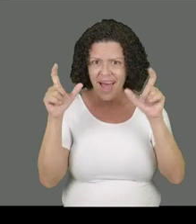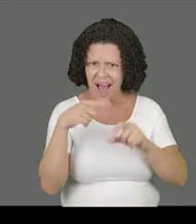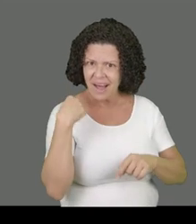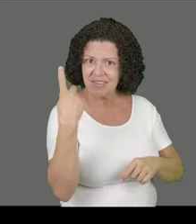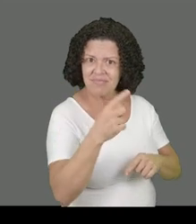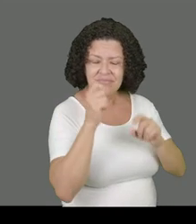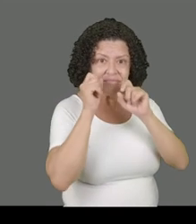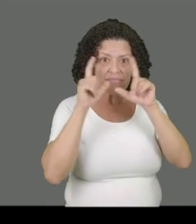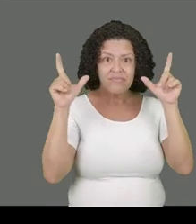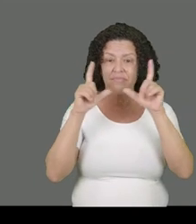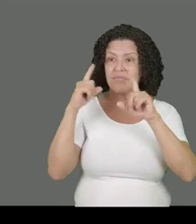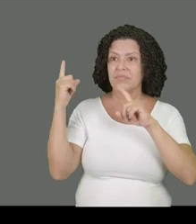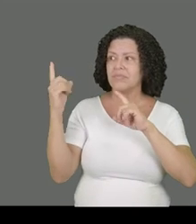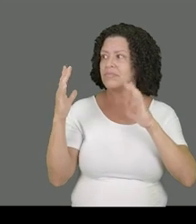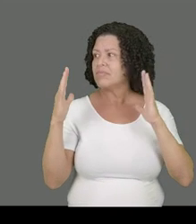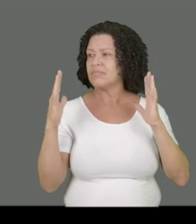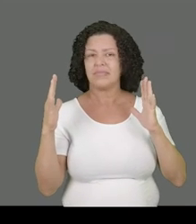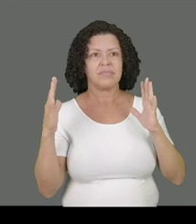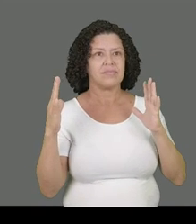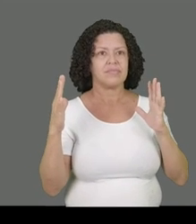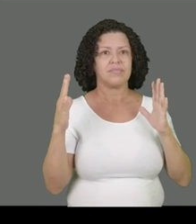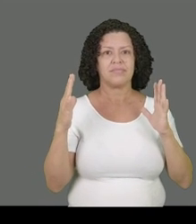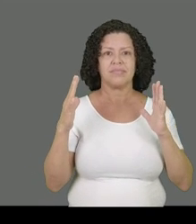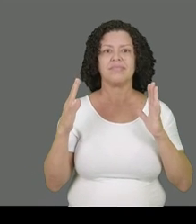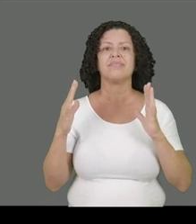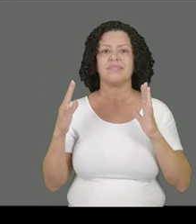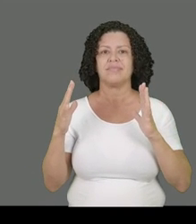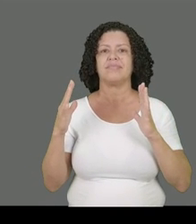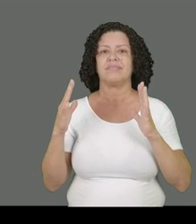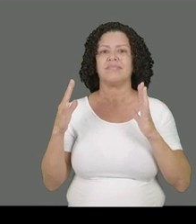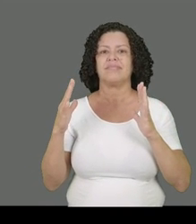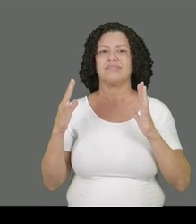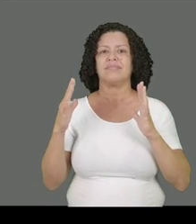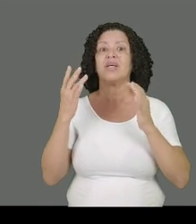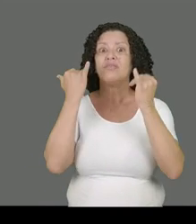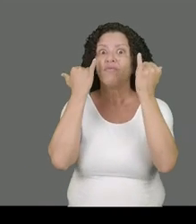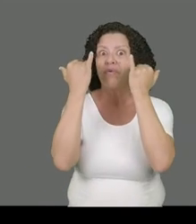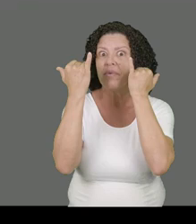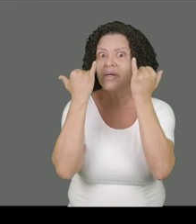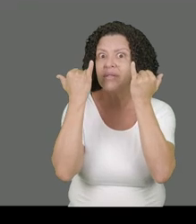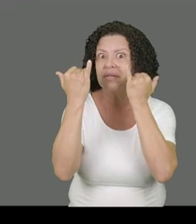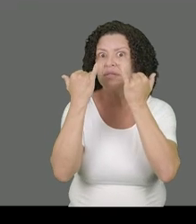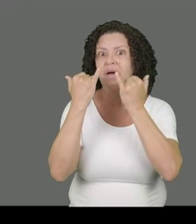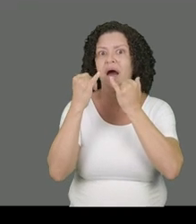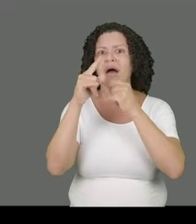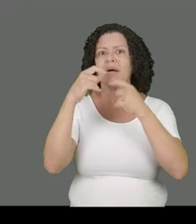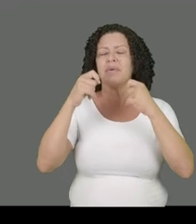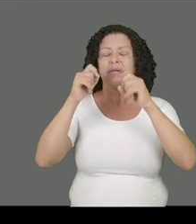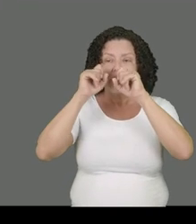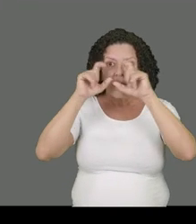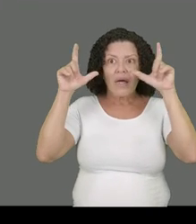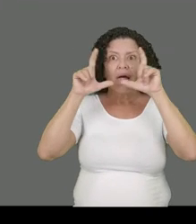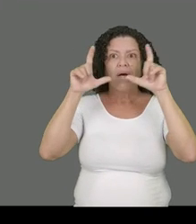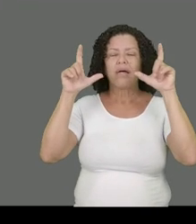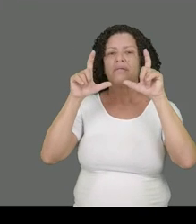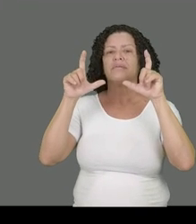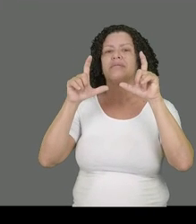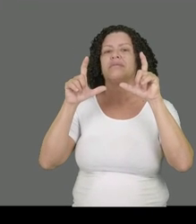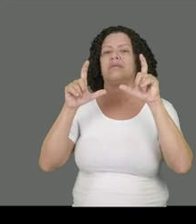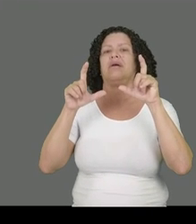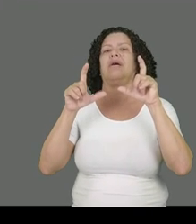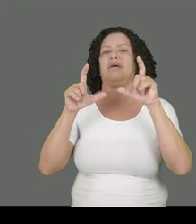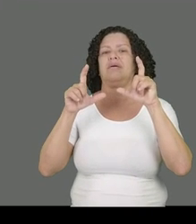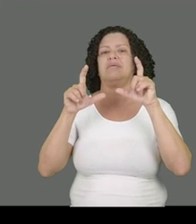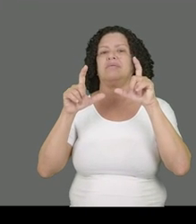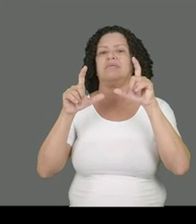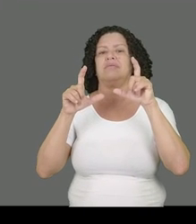fiquemos atentos ao que vem em torno de nós. Aquilo que vai vir de informação, fiquemos